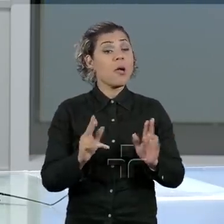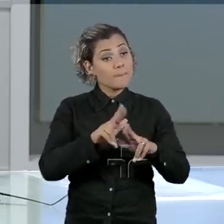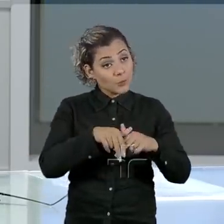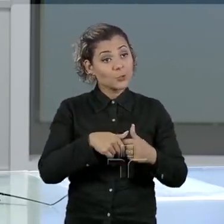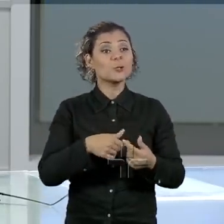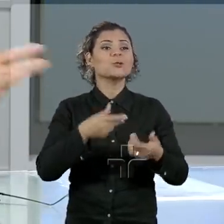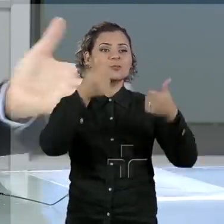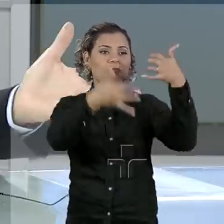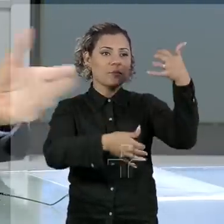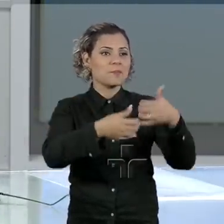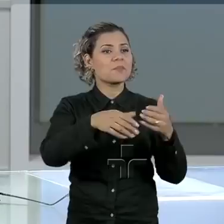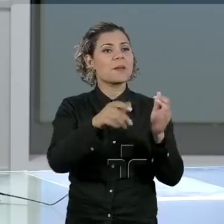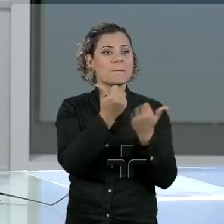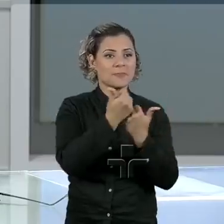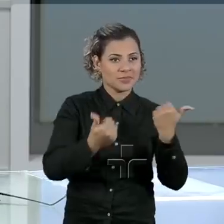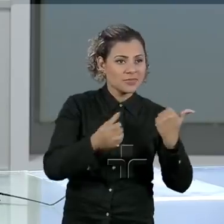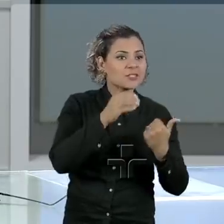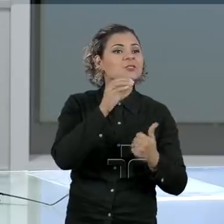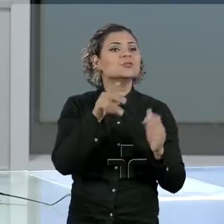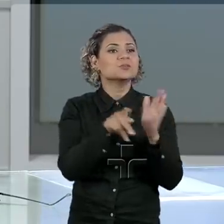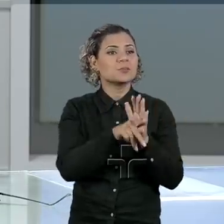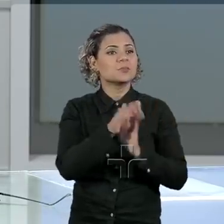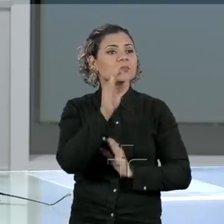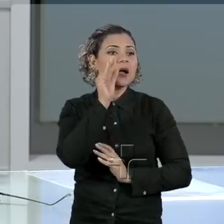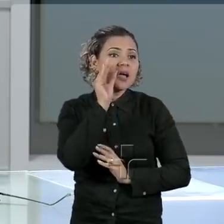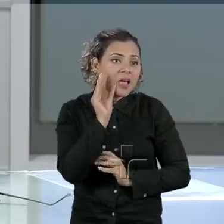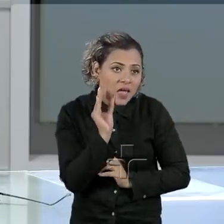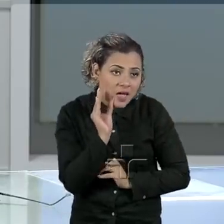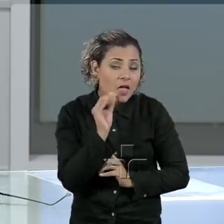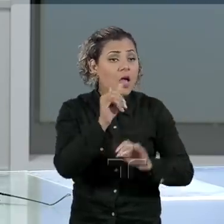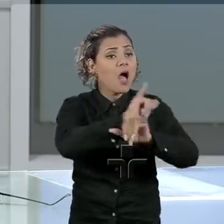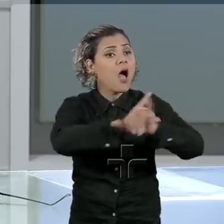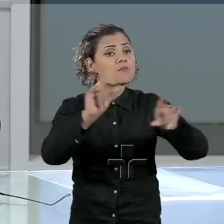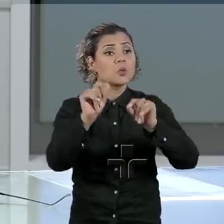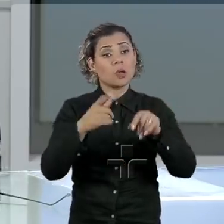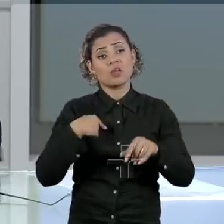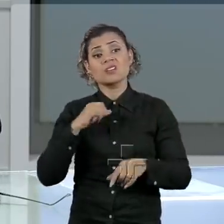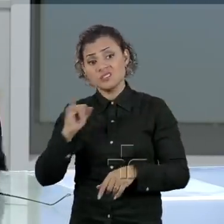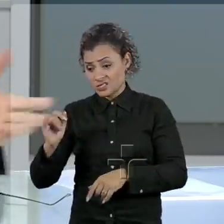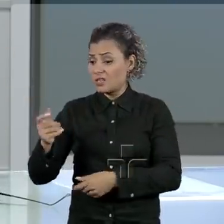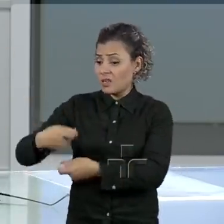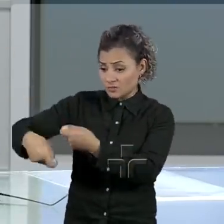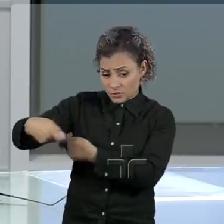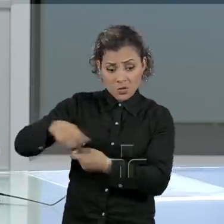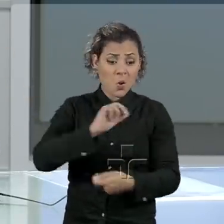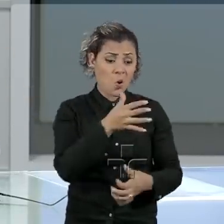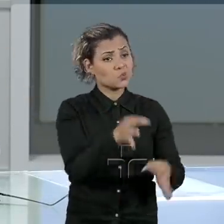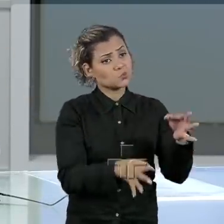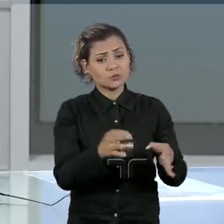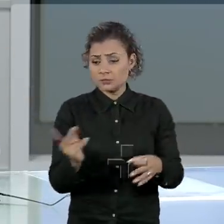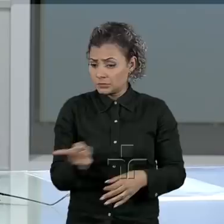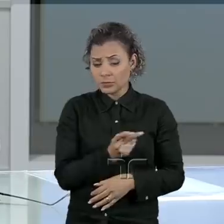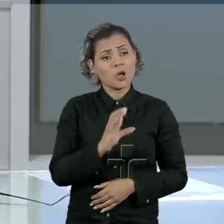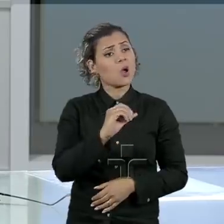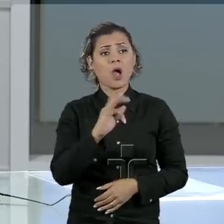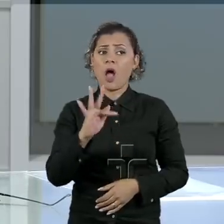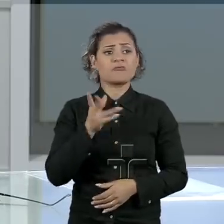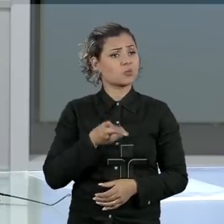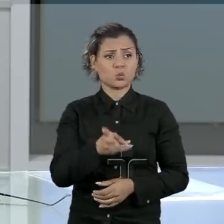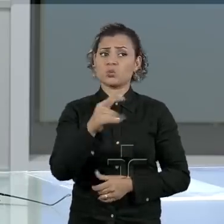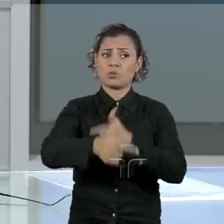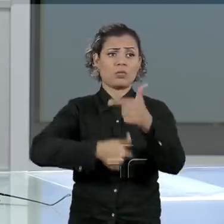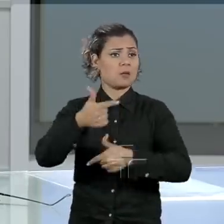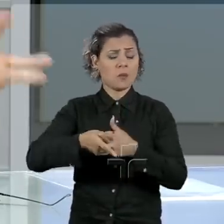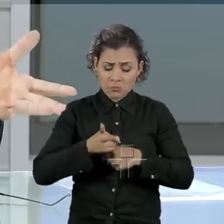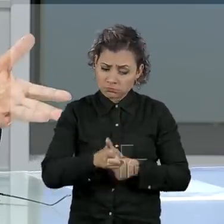Guedes, do ministro Guedes, é dizer assim, olha, estando aqui ou estando lá, vai funcionar do mesmo jeito. Então, isso, para